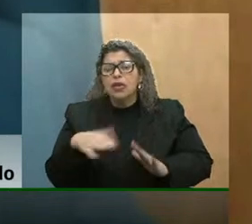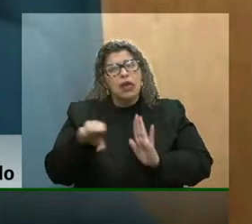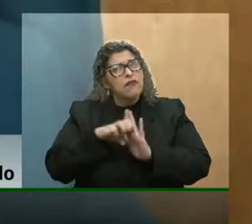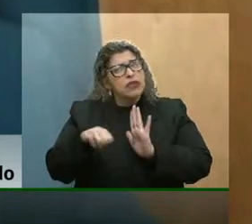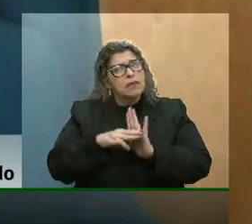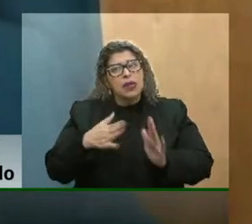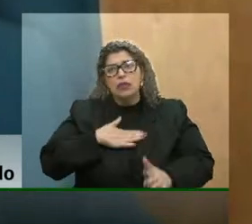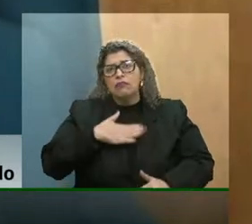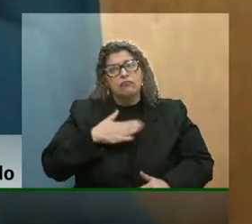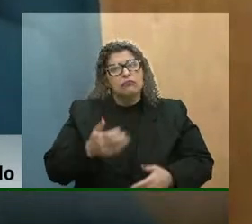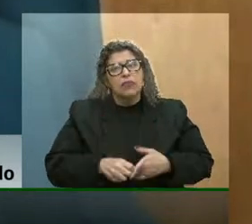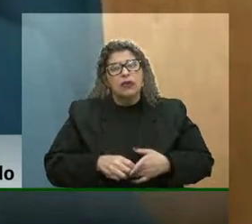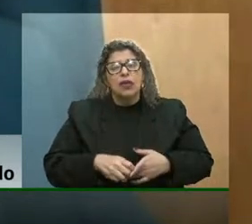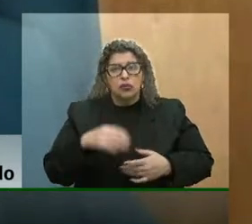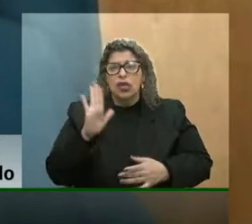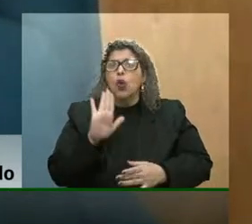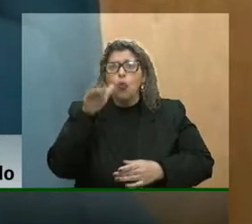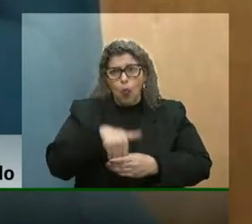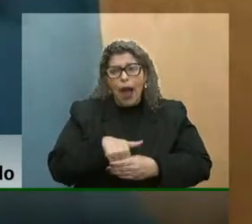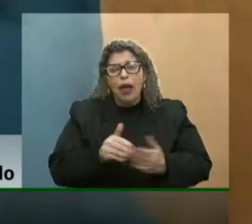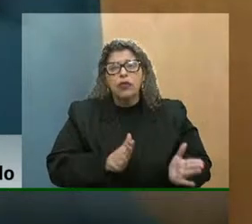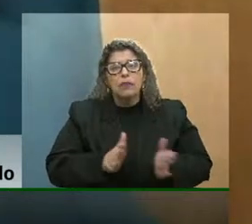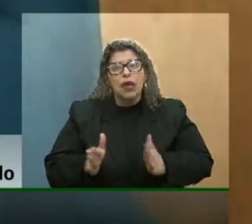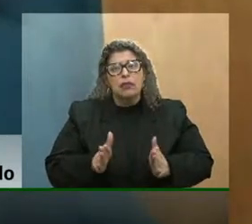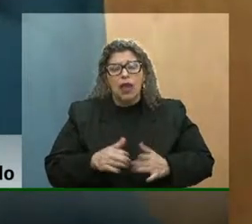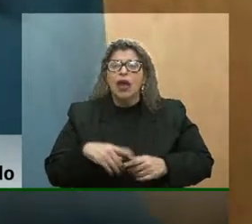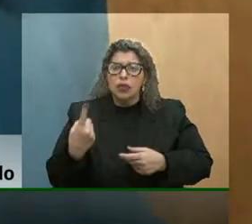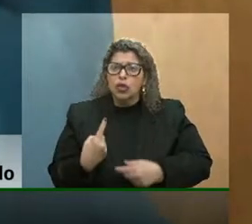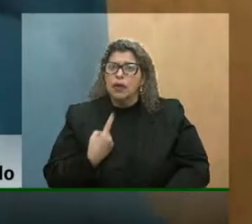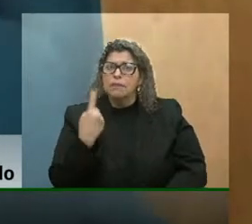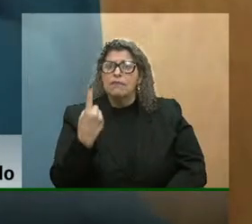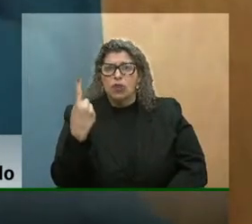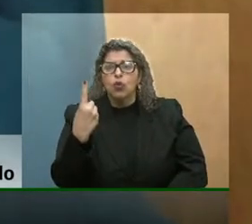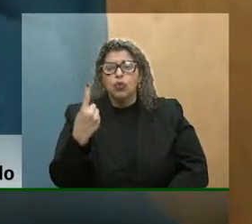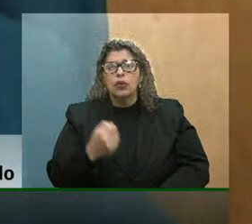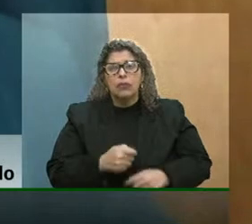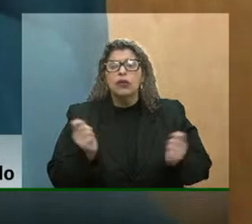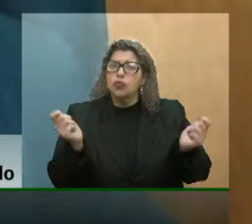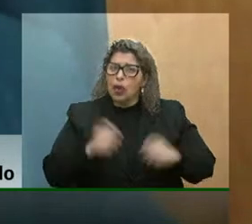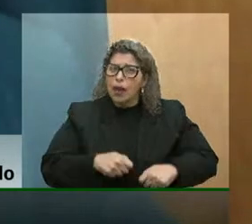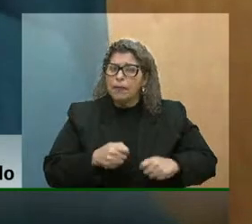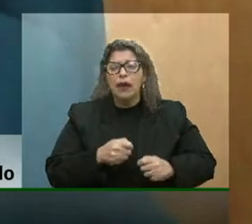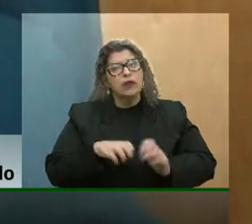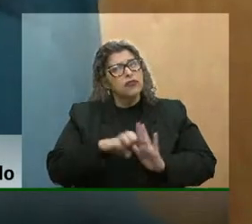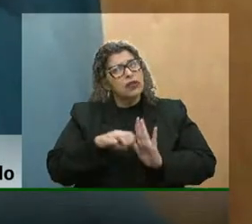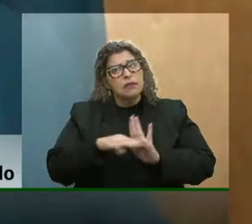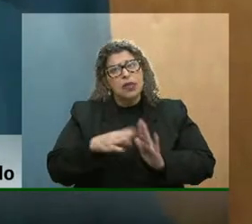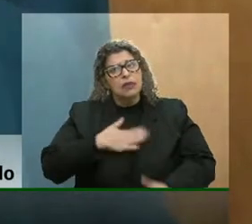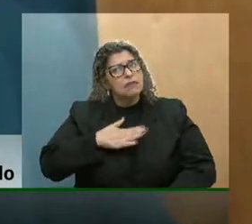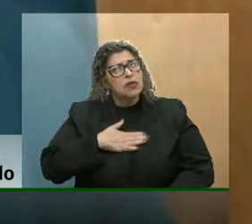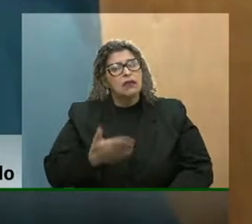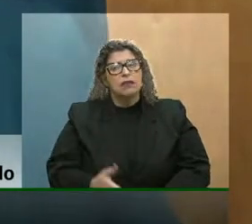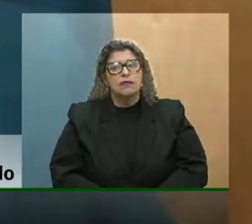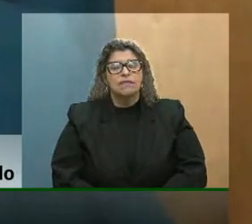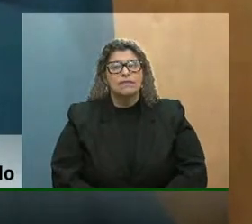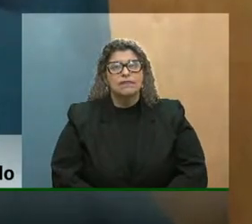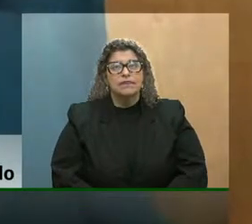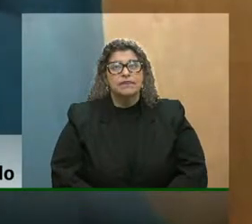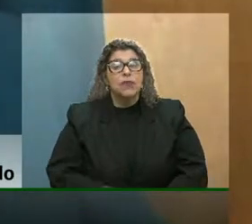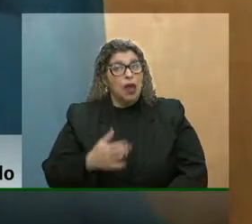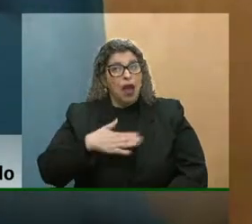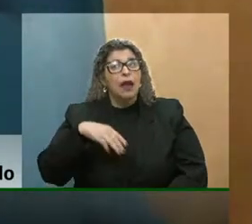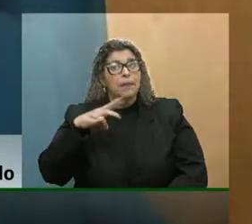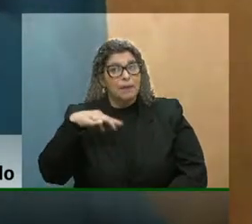Eu sou deputado de quarto mandato, tenho autonomia e tenho capacidade de fazer uma emenda. Só as emendas. Na verdade, o que foi dito é que a emenda